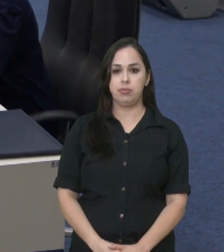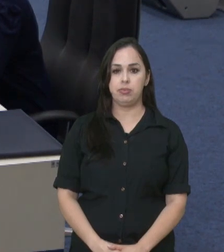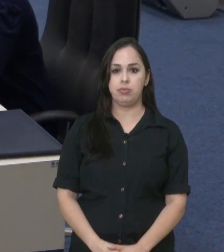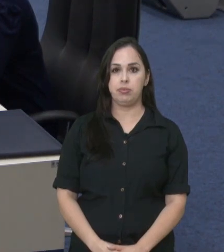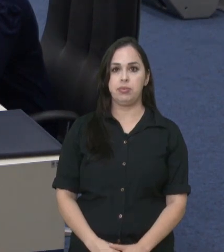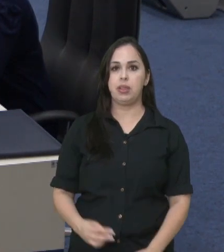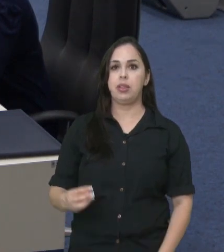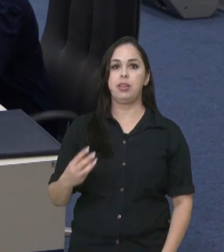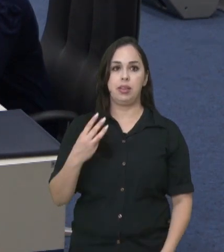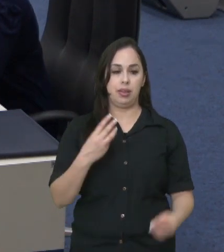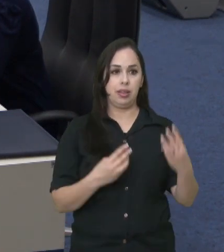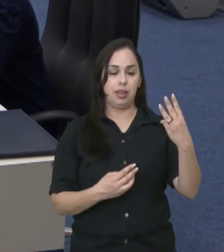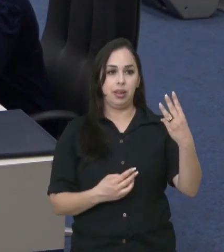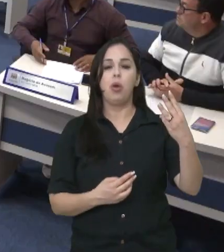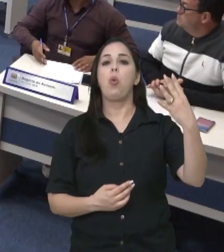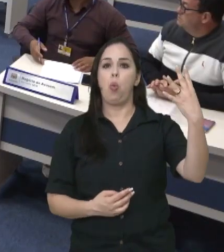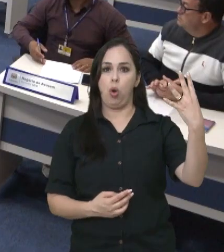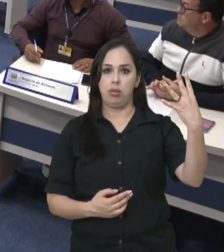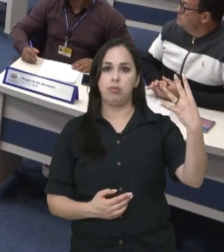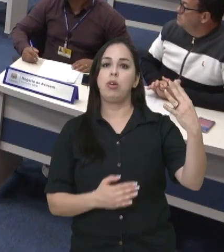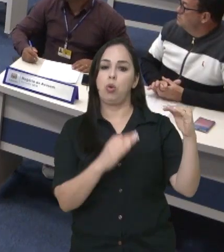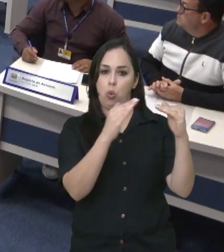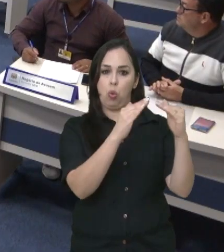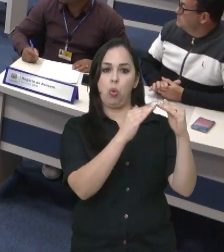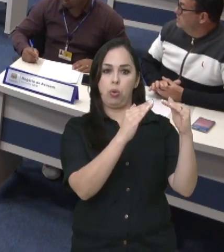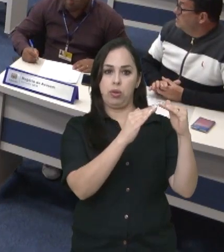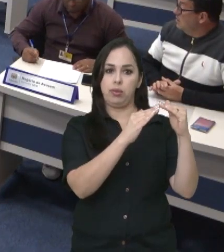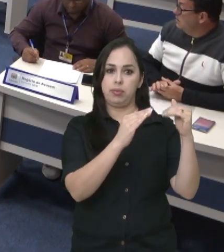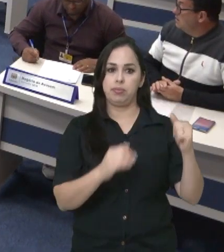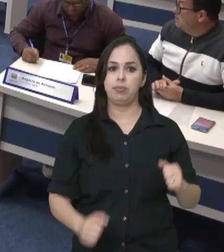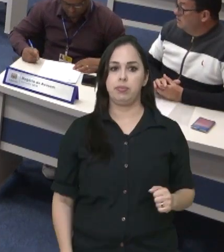Três votos favoráveis. 4 votos favoráveis. Aprovado, né?